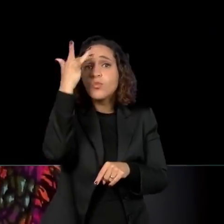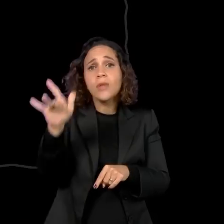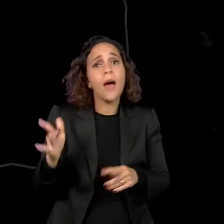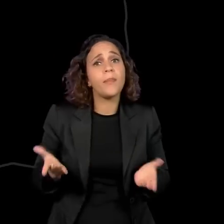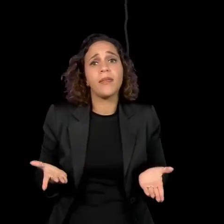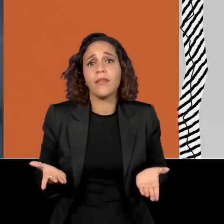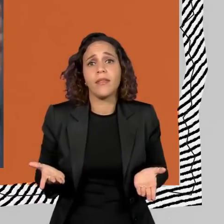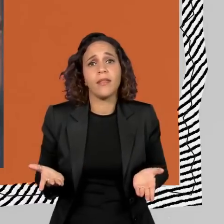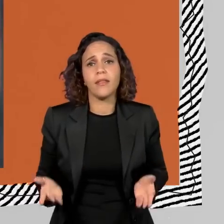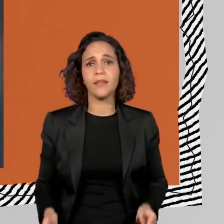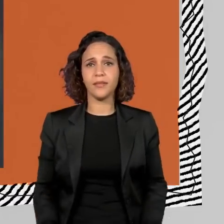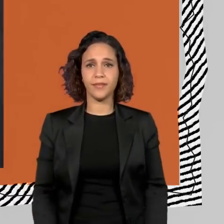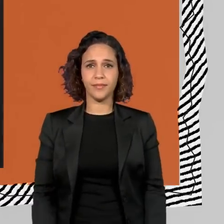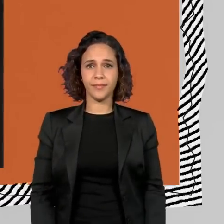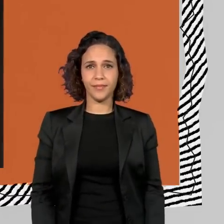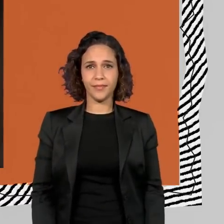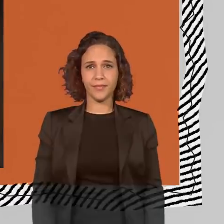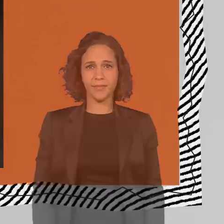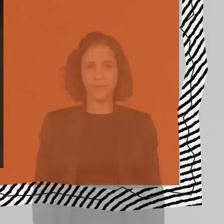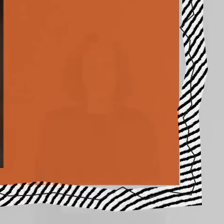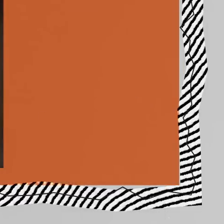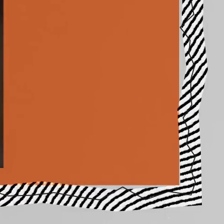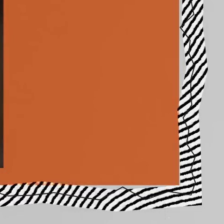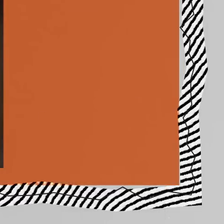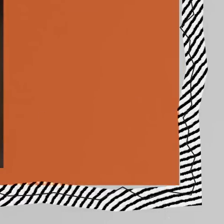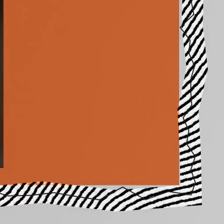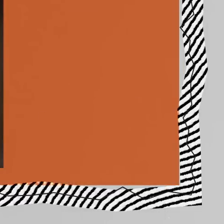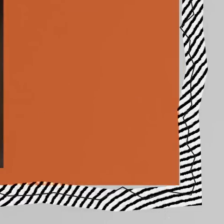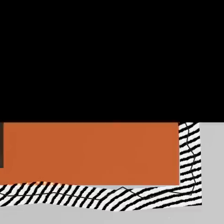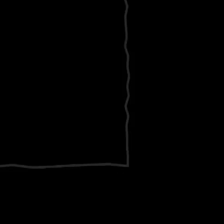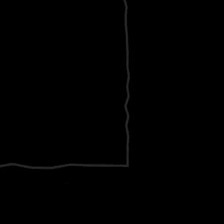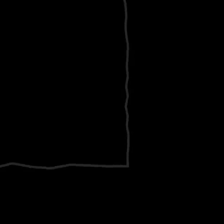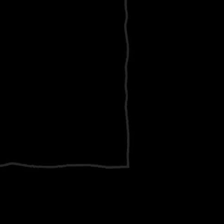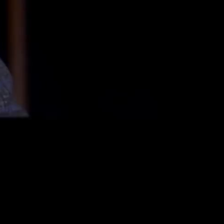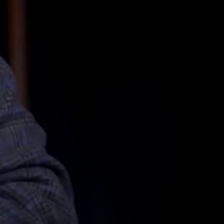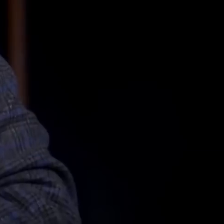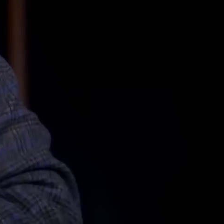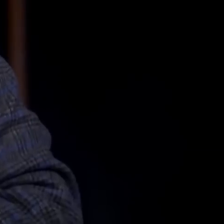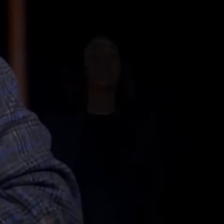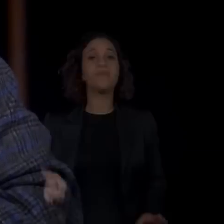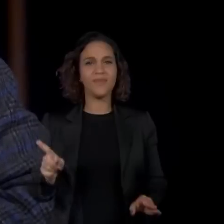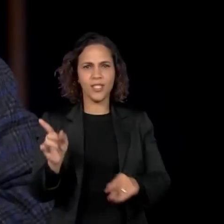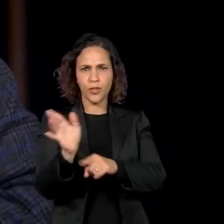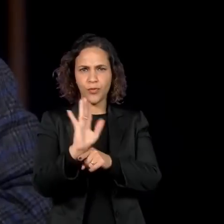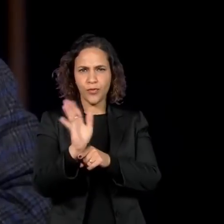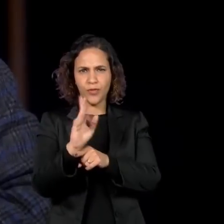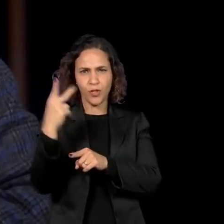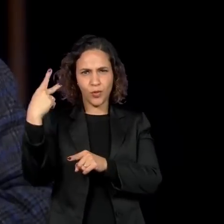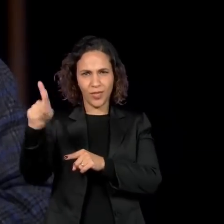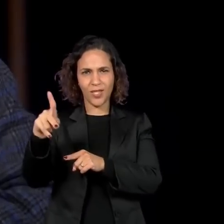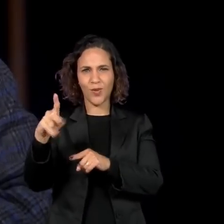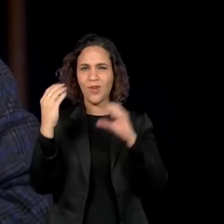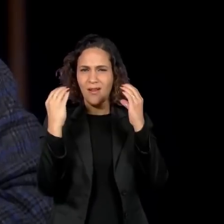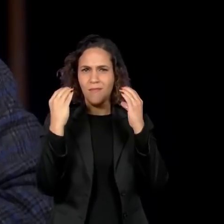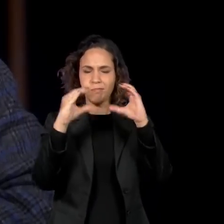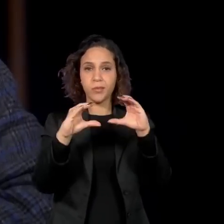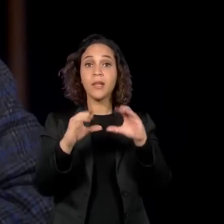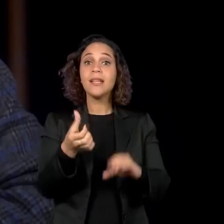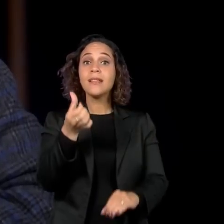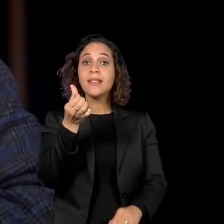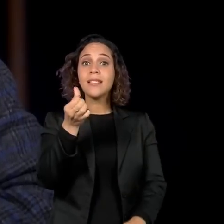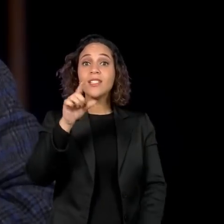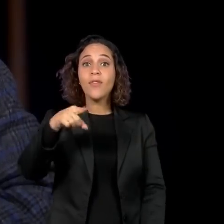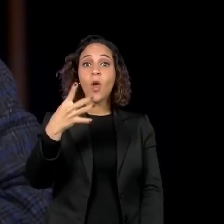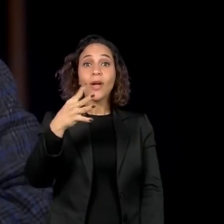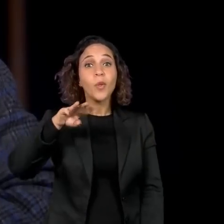régua. Hey guys, relax. One size fits all. O vídeo mais visto do seu canal tem 6,4